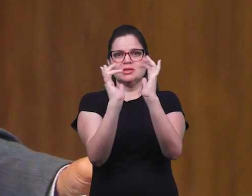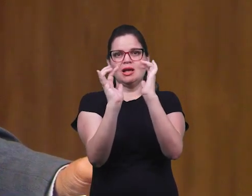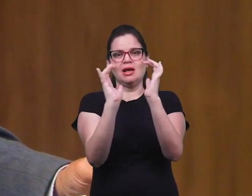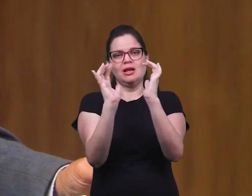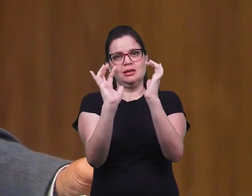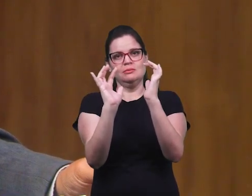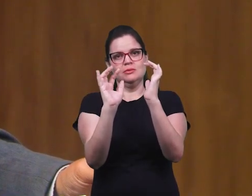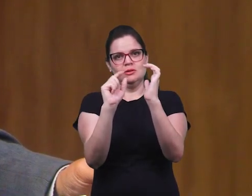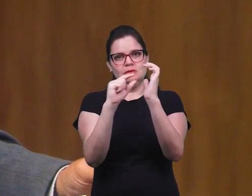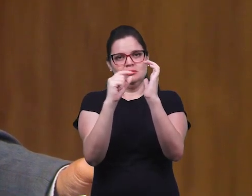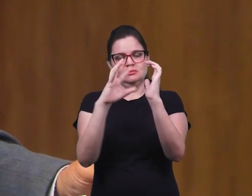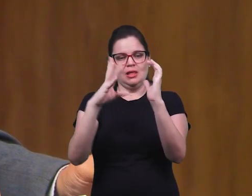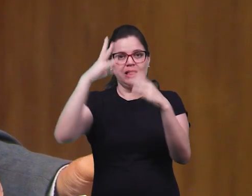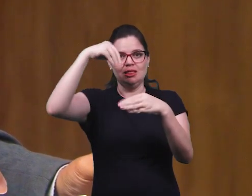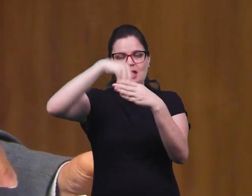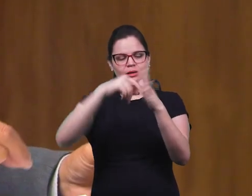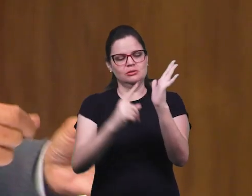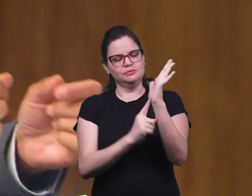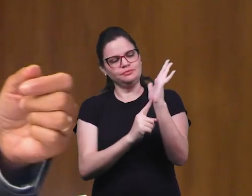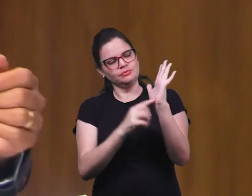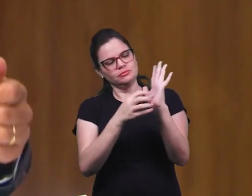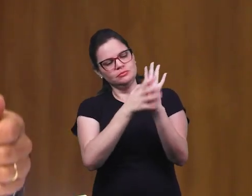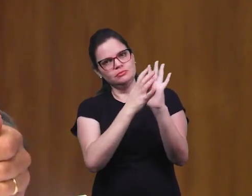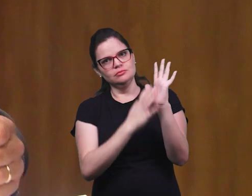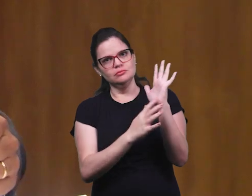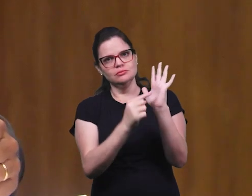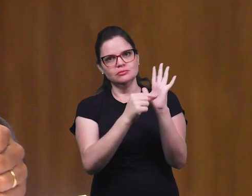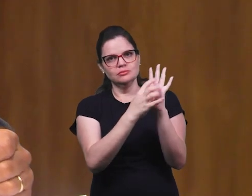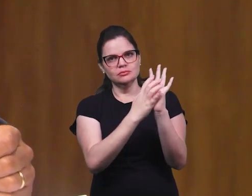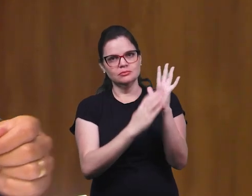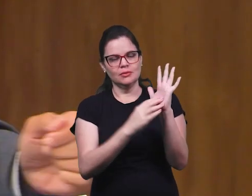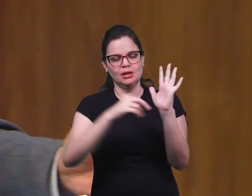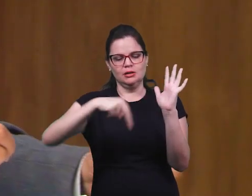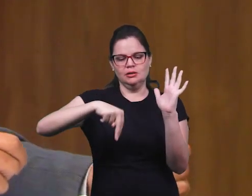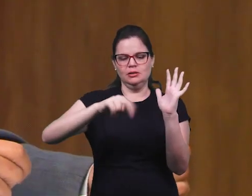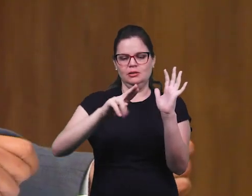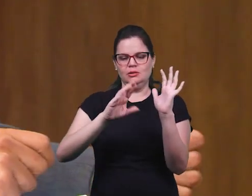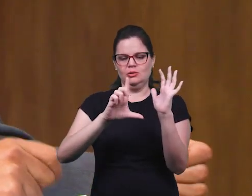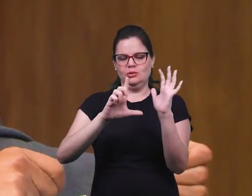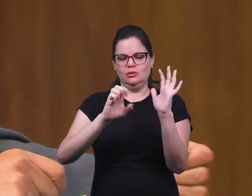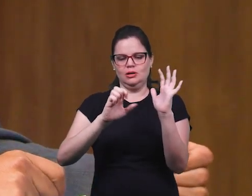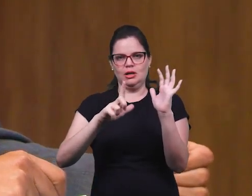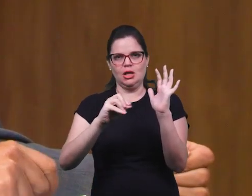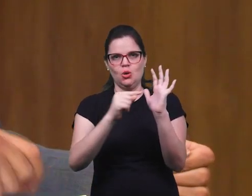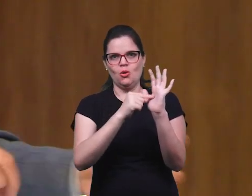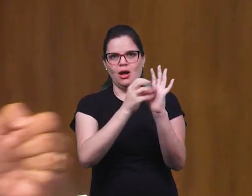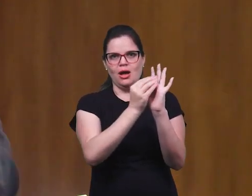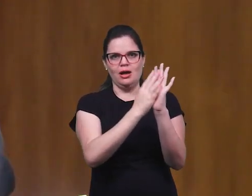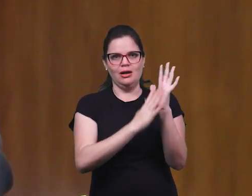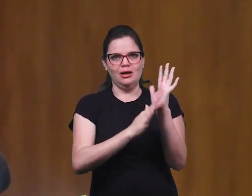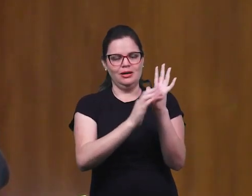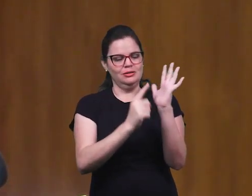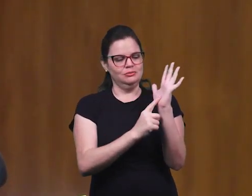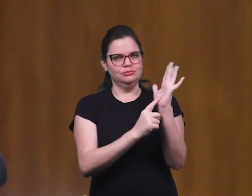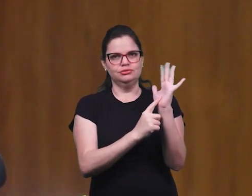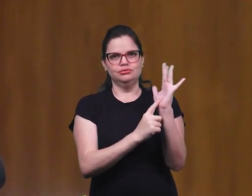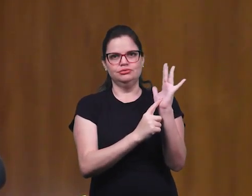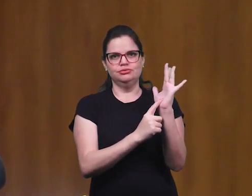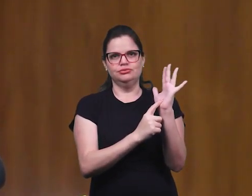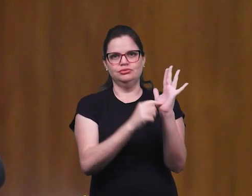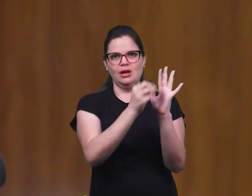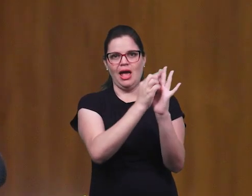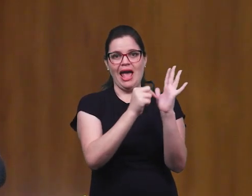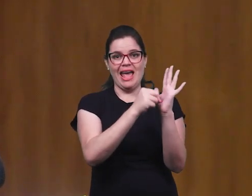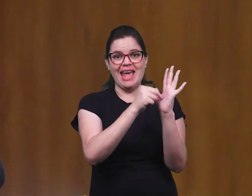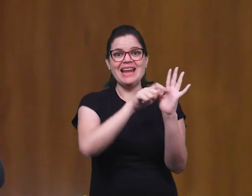Então, ele é produzido, se a gente for aplicar espiritualmente, o louvor ele não pode ser produzido por aquilo que é